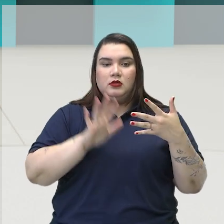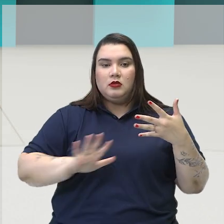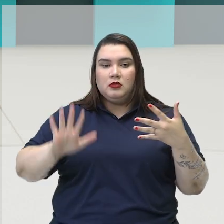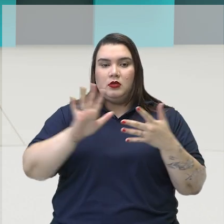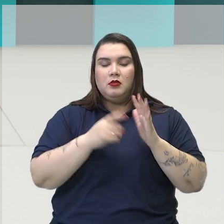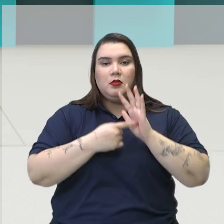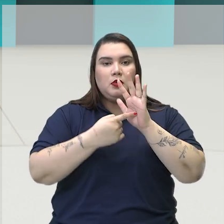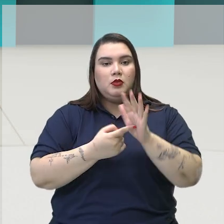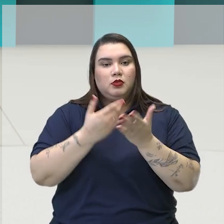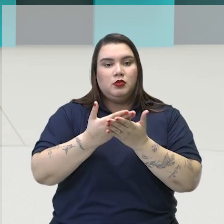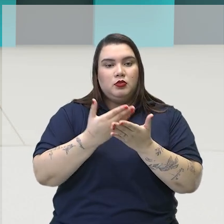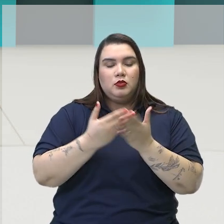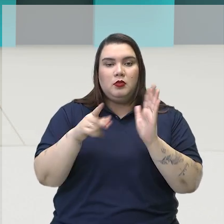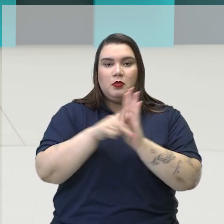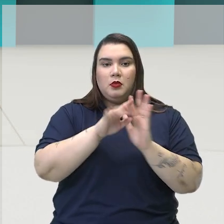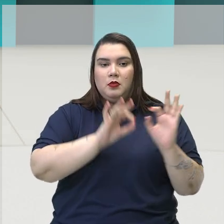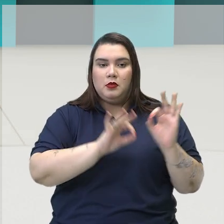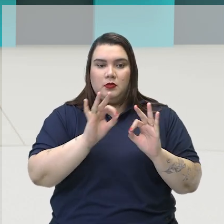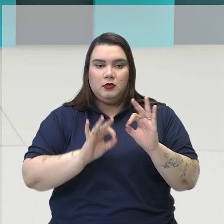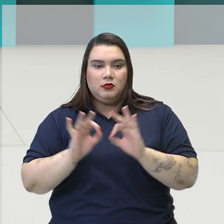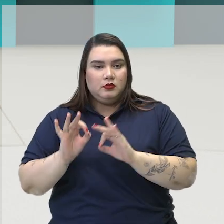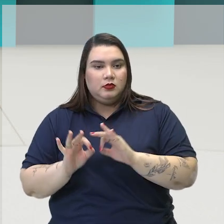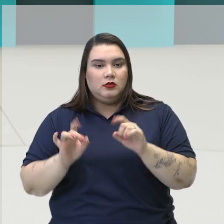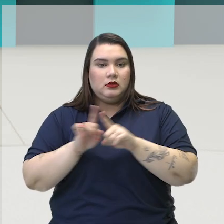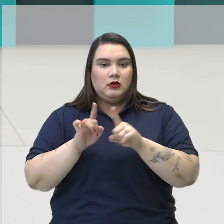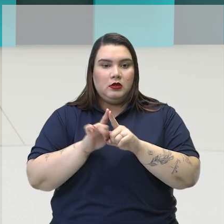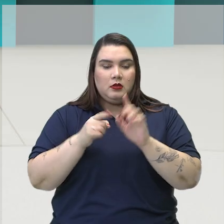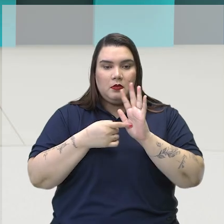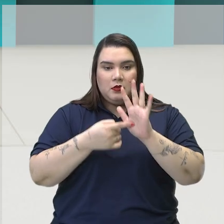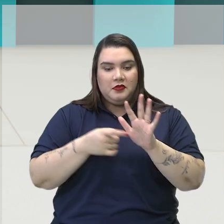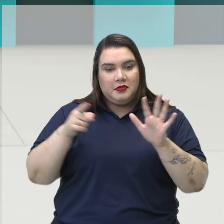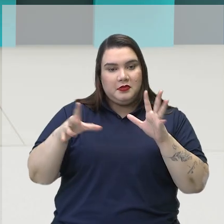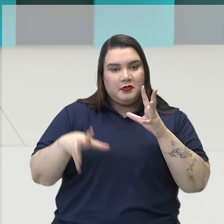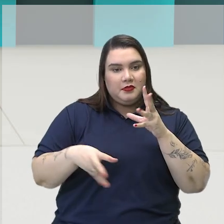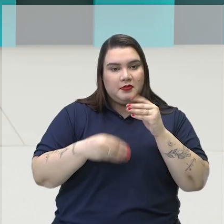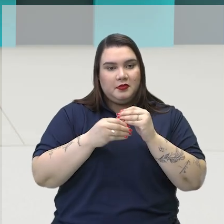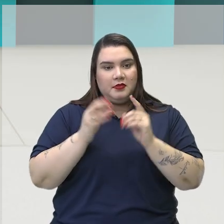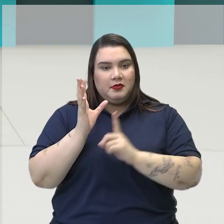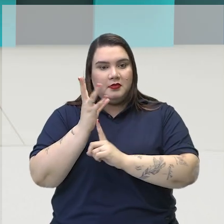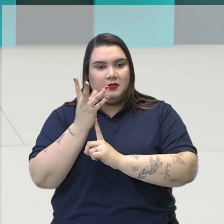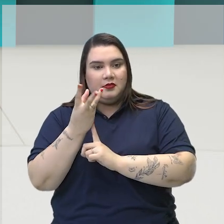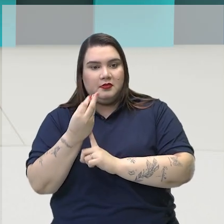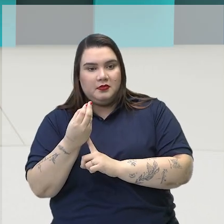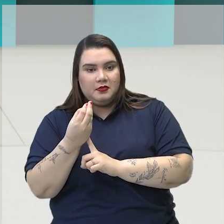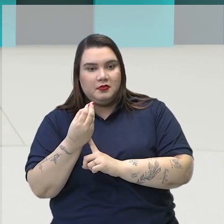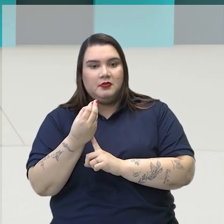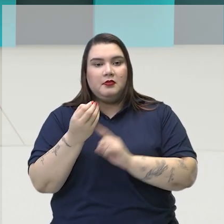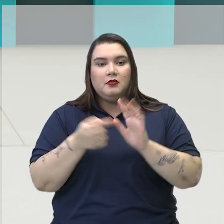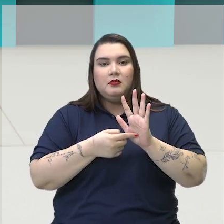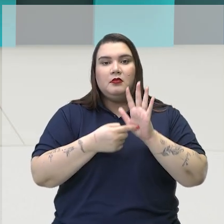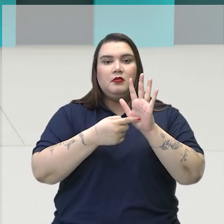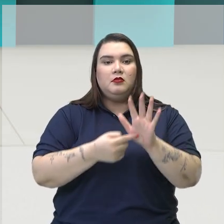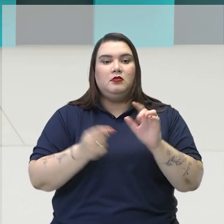traz um estudo desse processo. E trazendo isso para a arte, essa arte